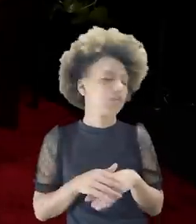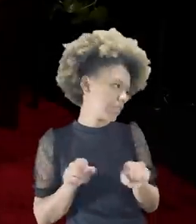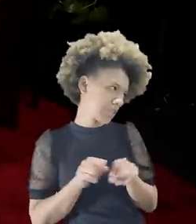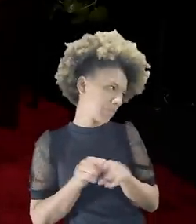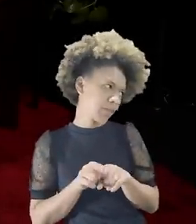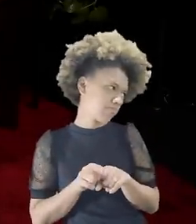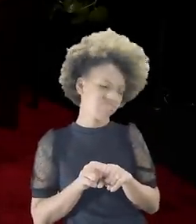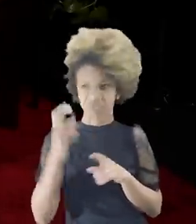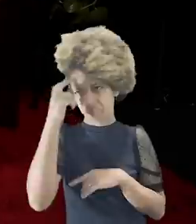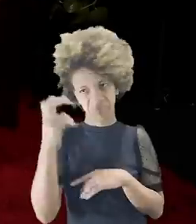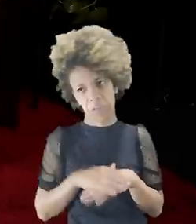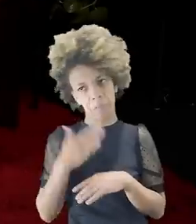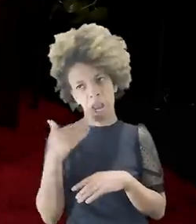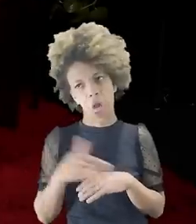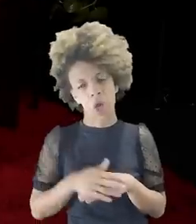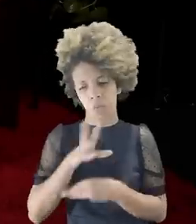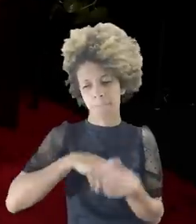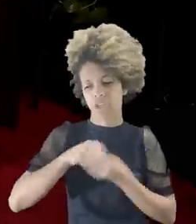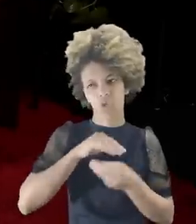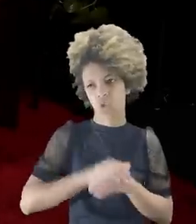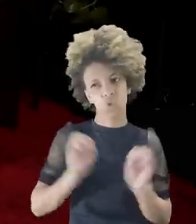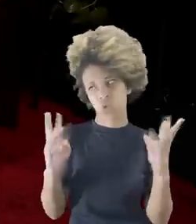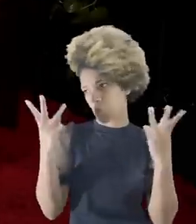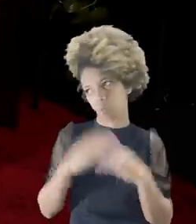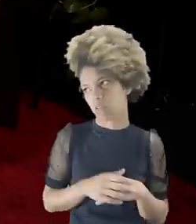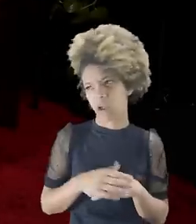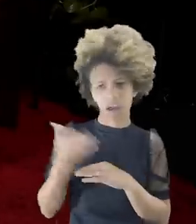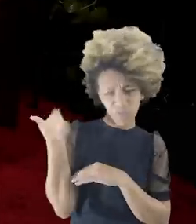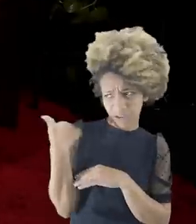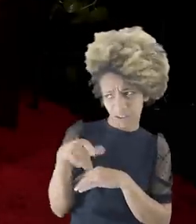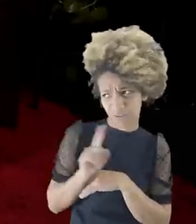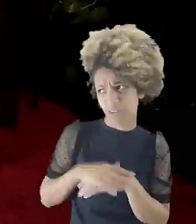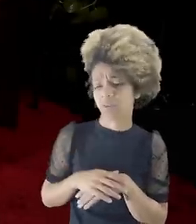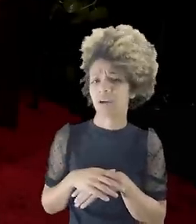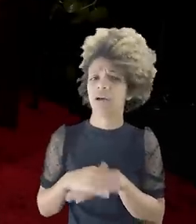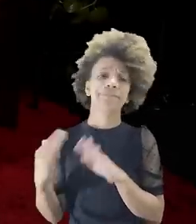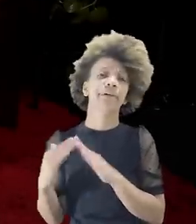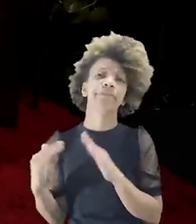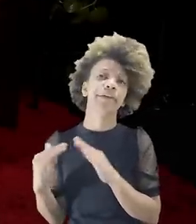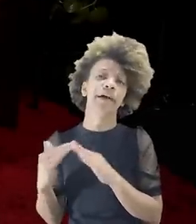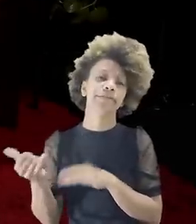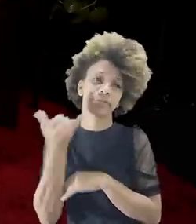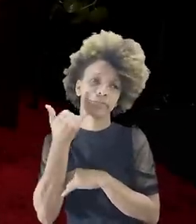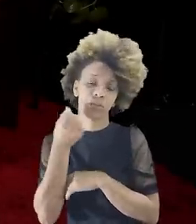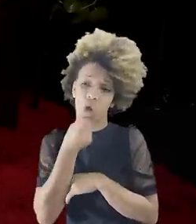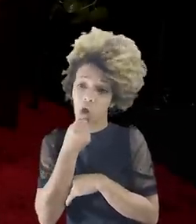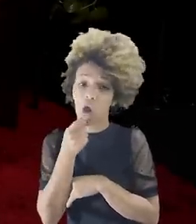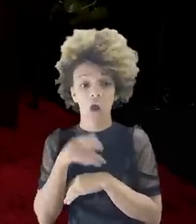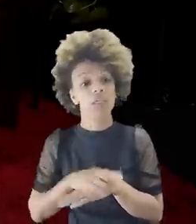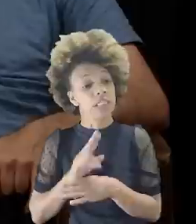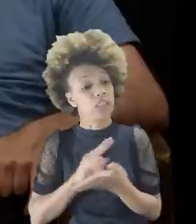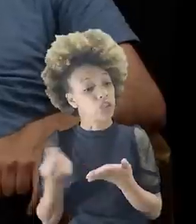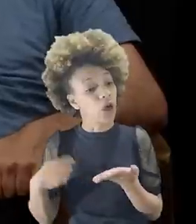até tão cumpre que virou um dos melhores é exato virou um show na época não o cara eu lembro que eu recebi eu tava em casa mas uma ligação do